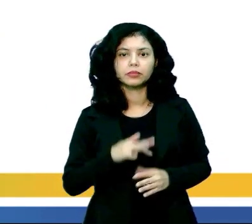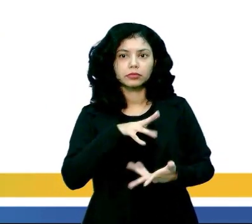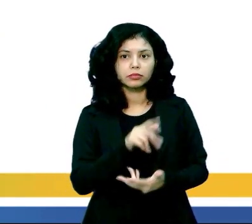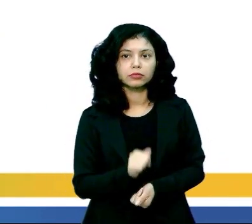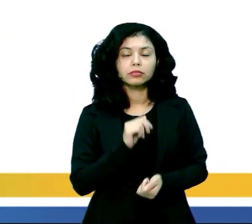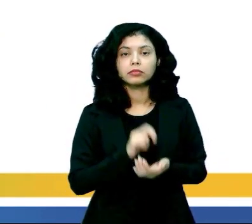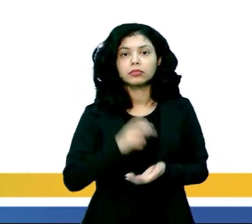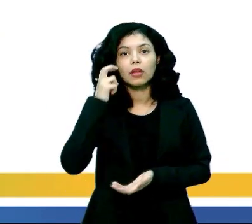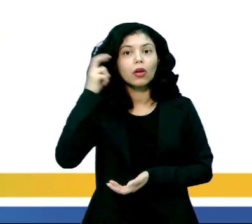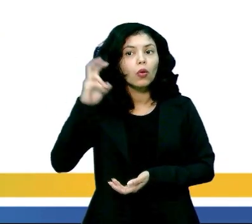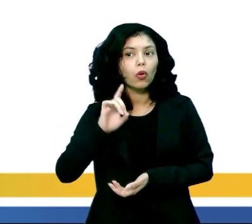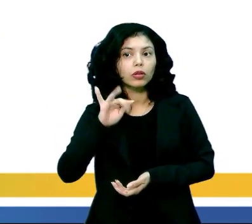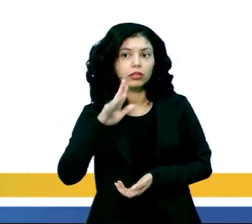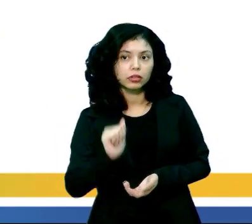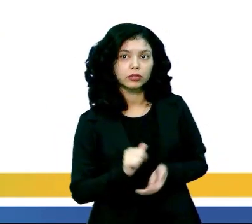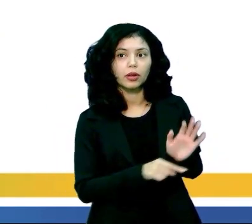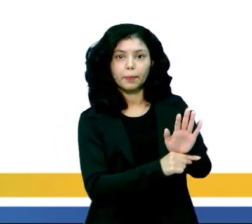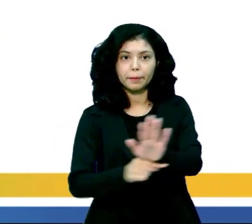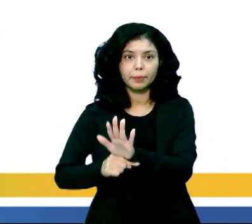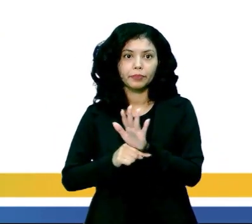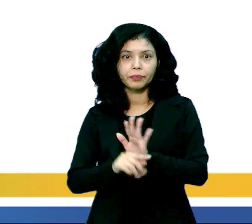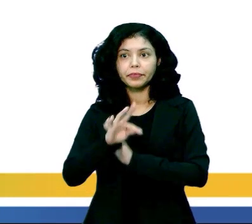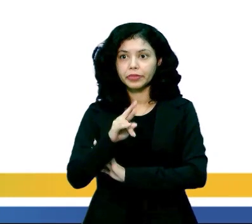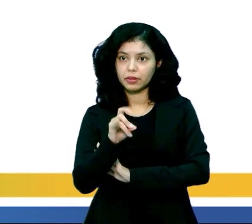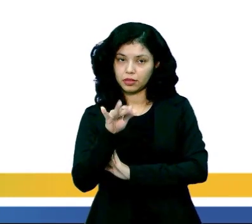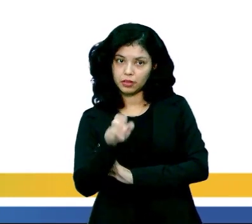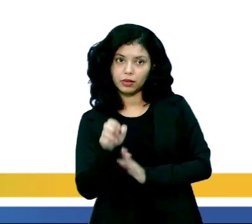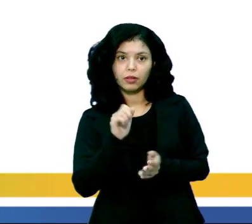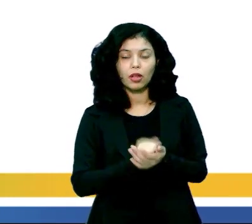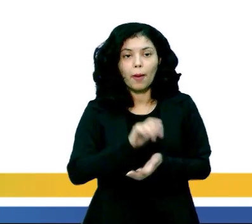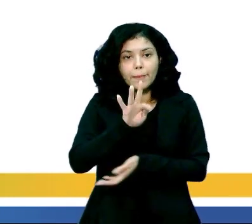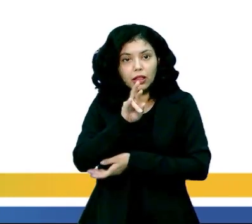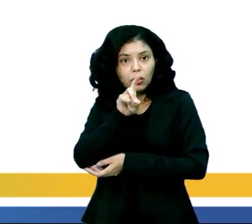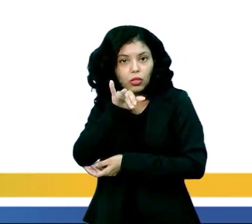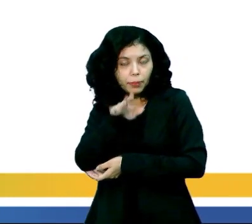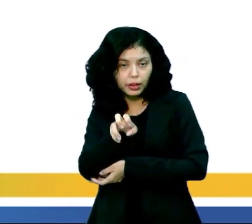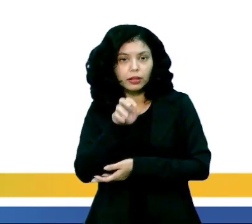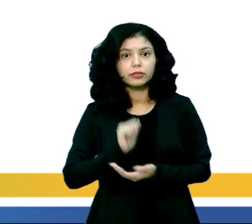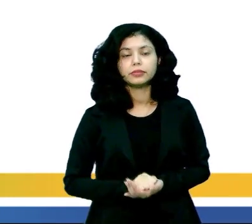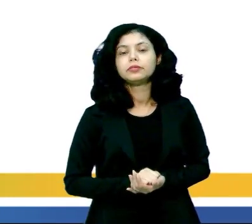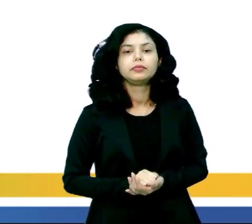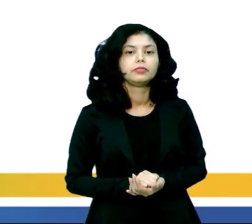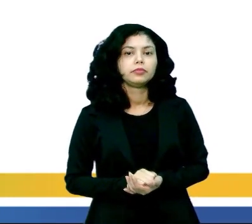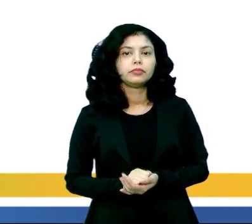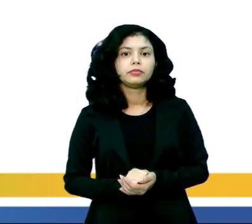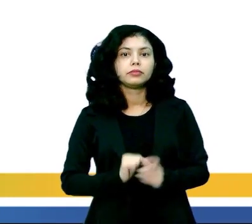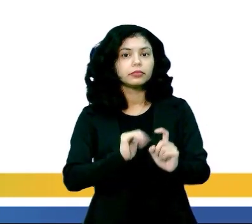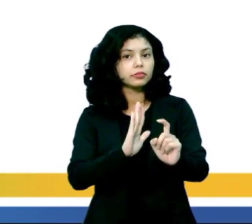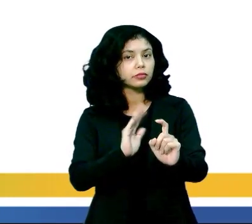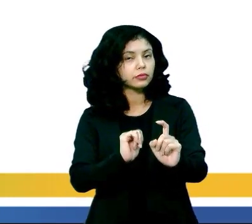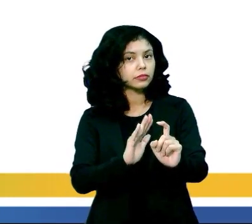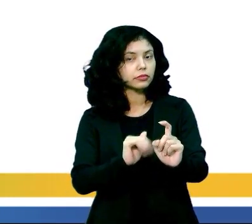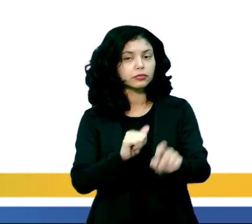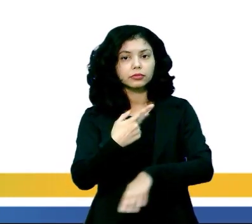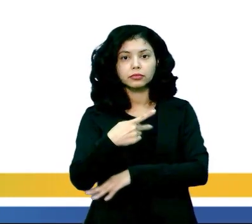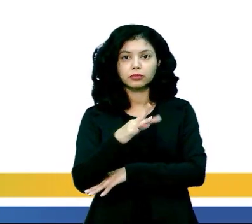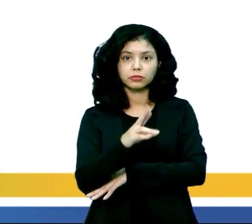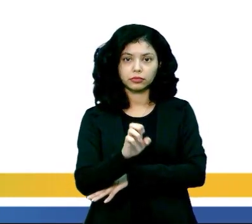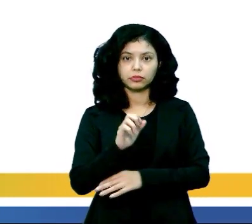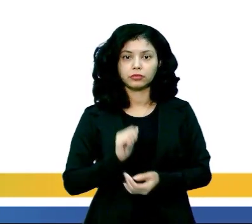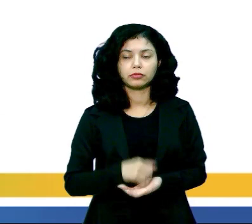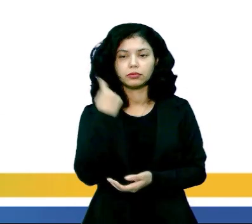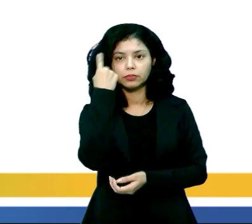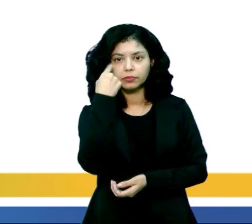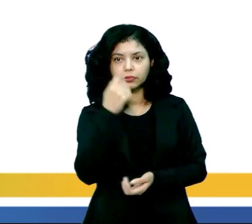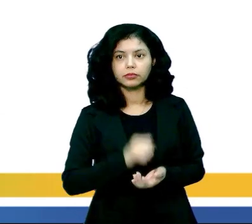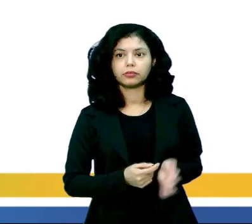da cultura ocidental, representada por Frei Bartolomé Arassola, né? E a da mítica